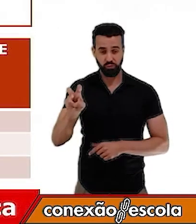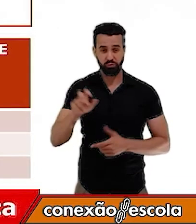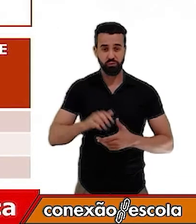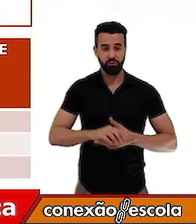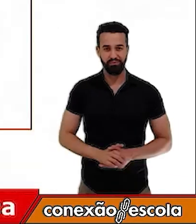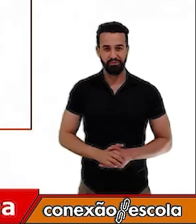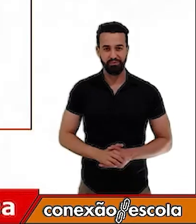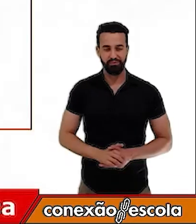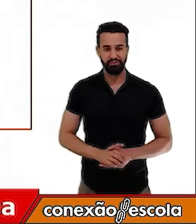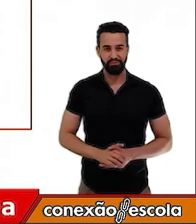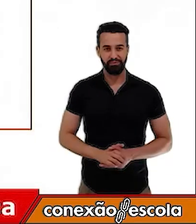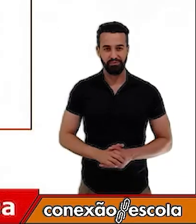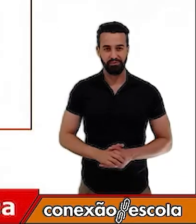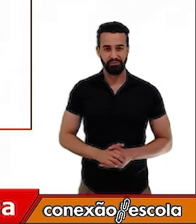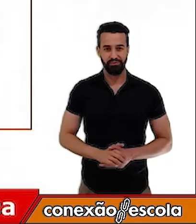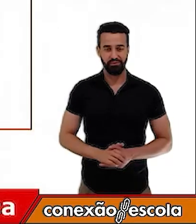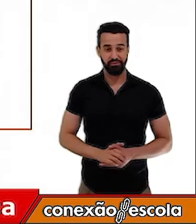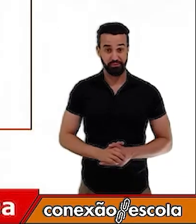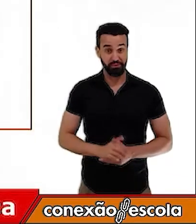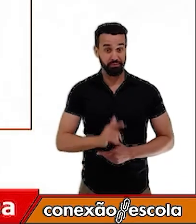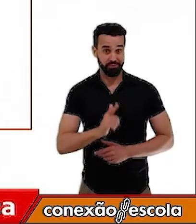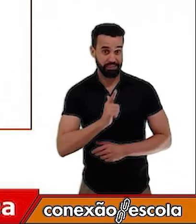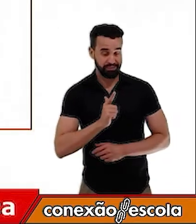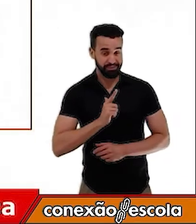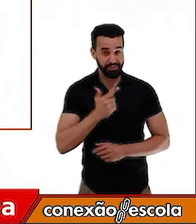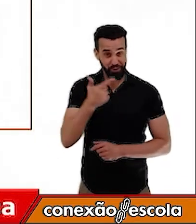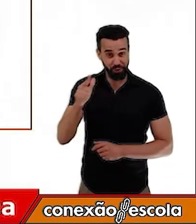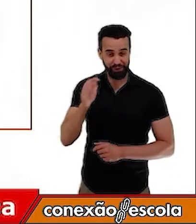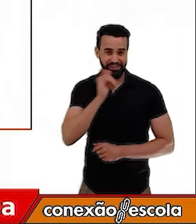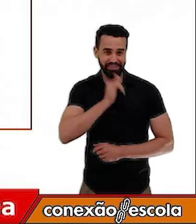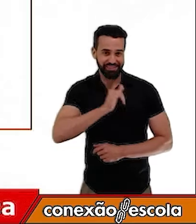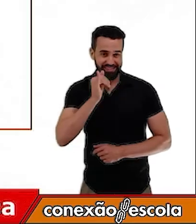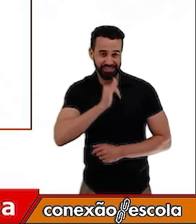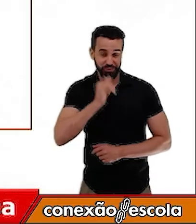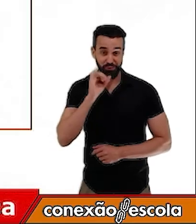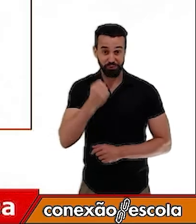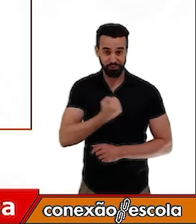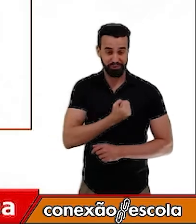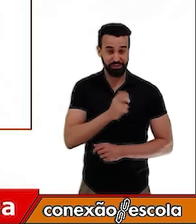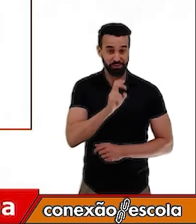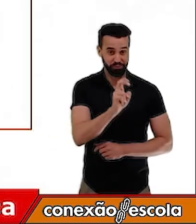8.325. Temos um outro exemplo aí. O número